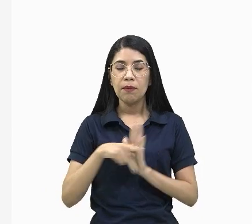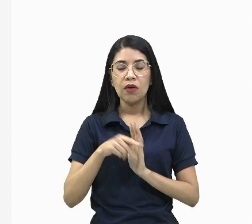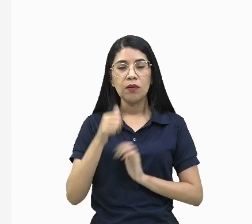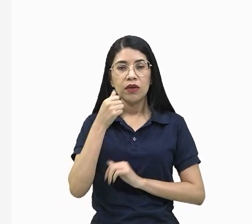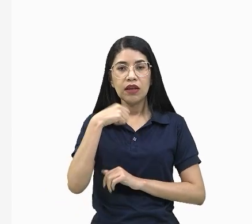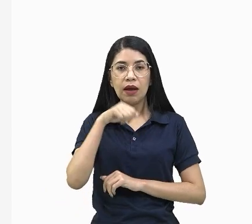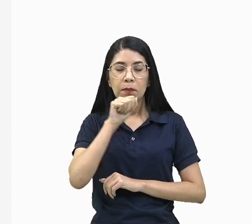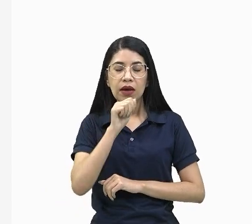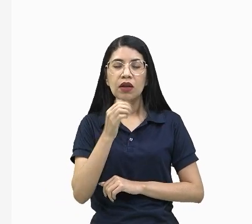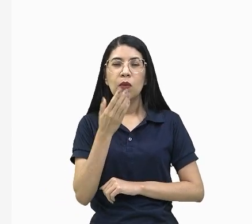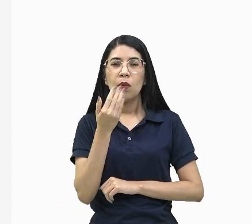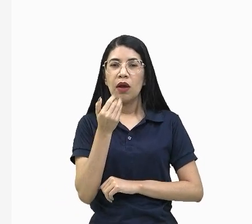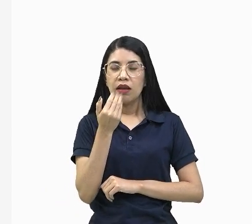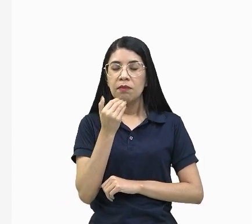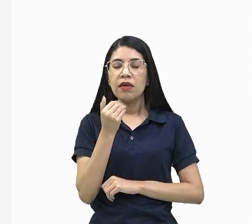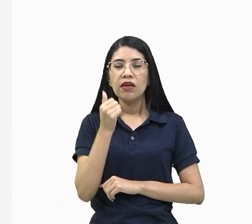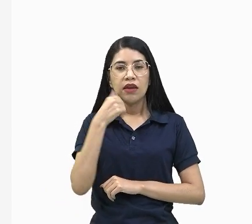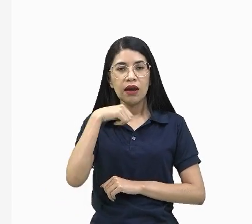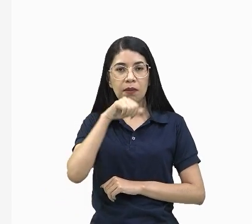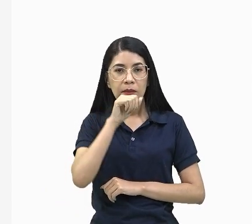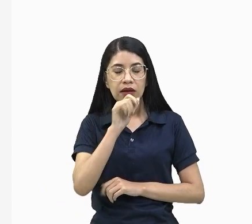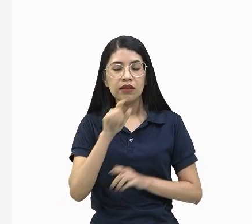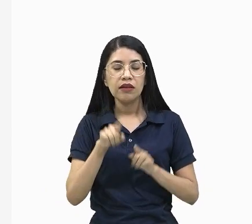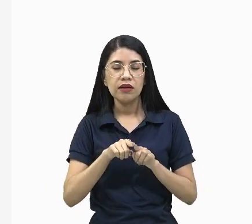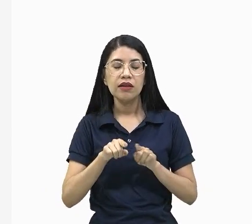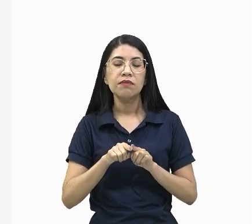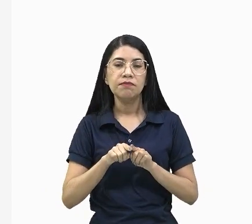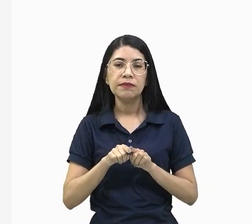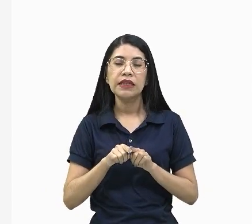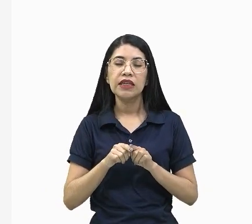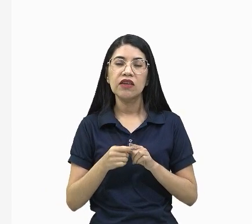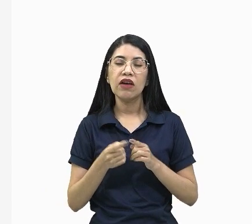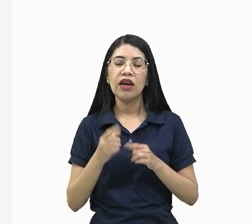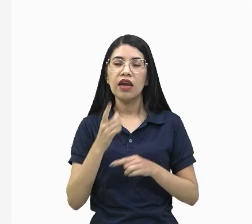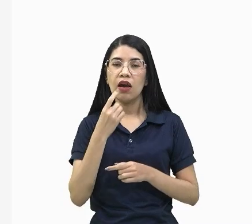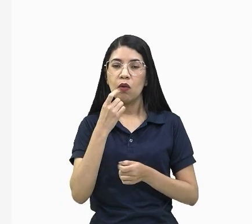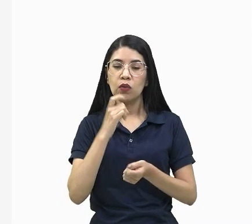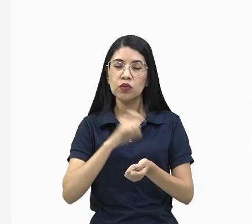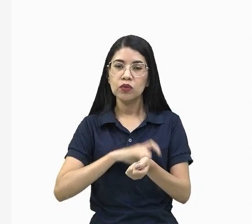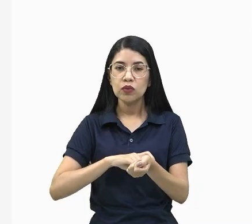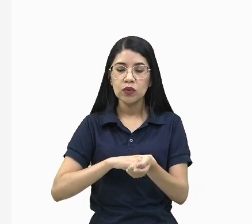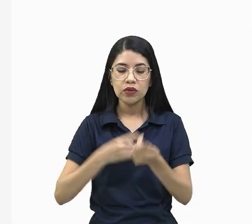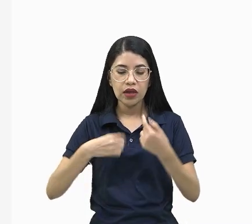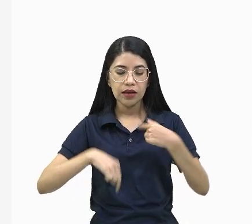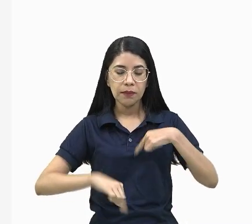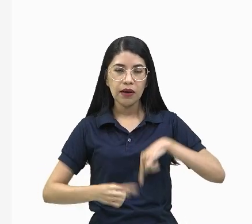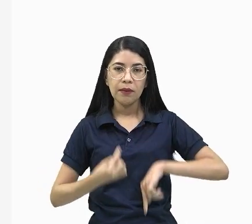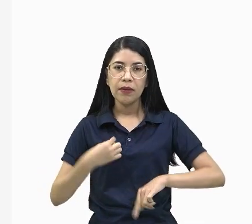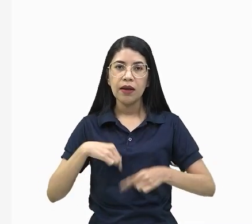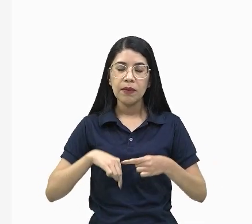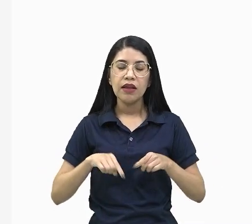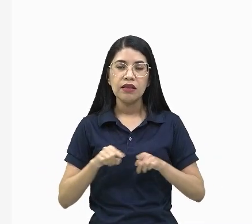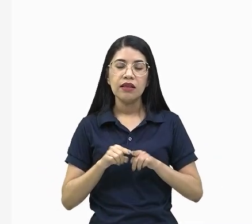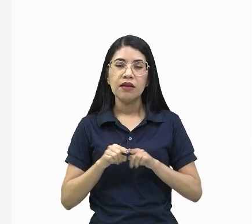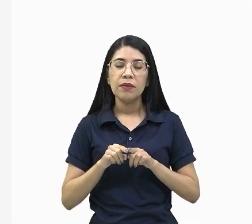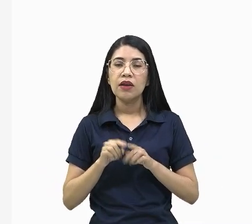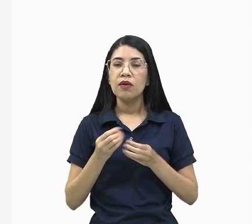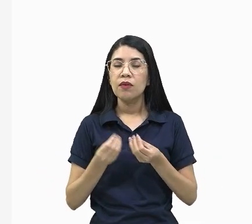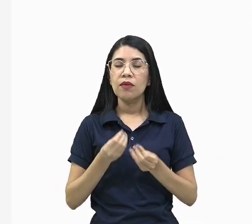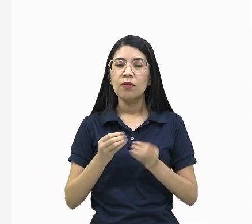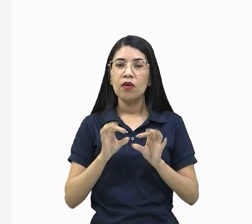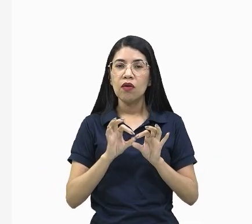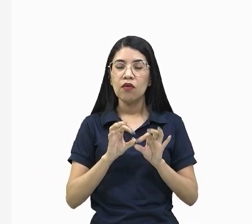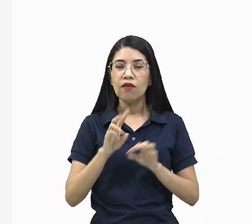mãe, sua suplementação, e vão ser passados, então, através dessa corrente sanguínea para o feto, através do que a gente chama